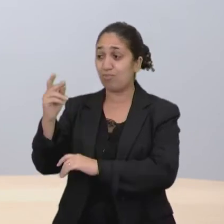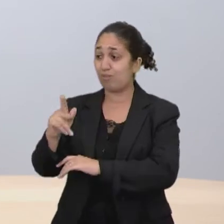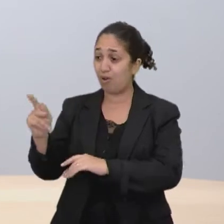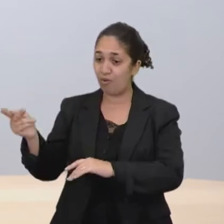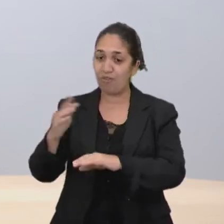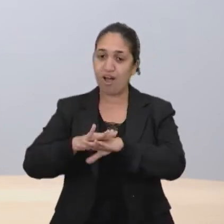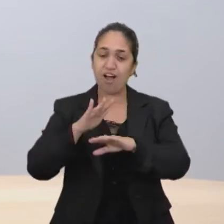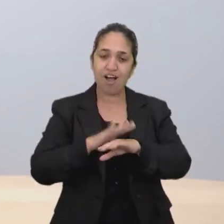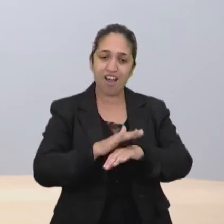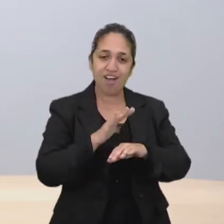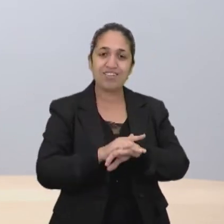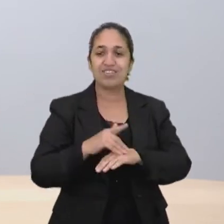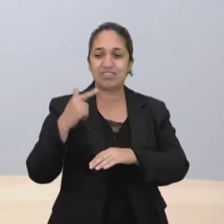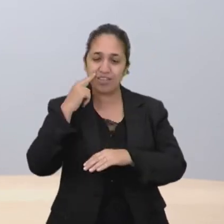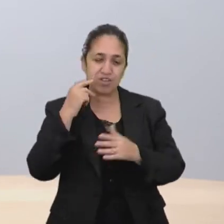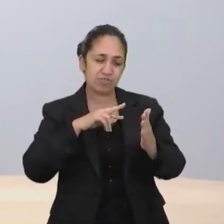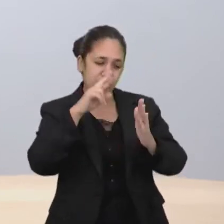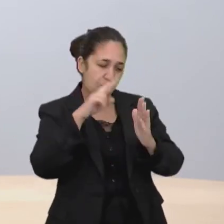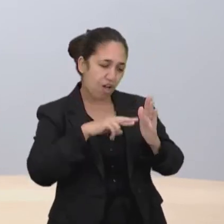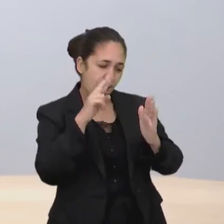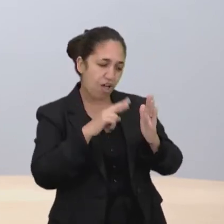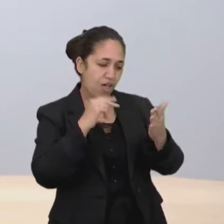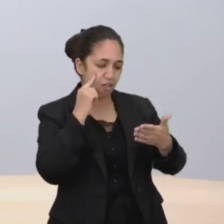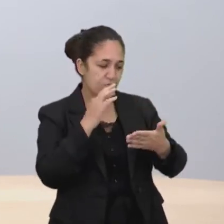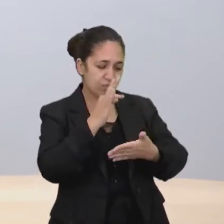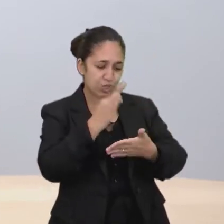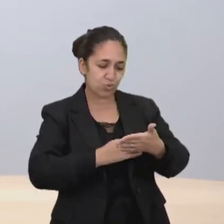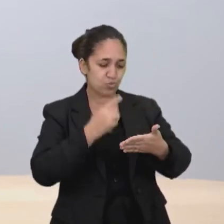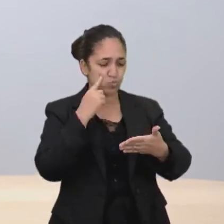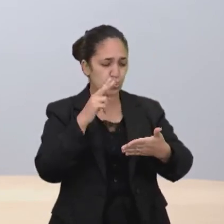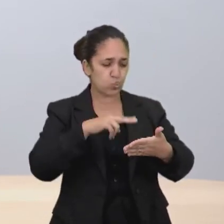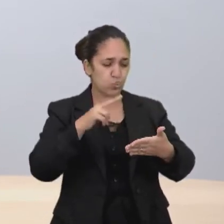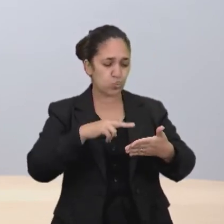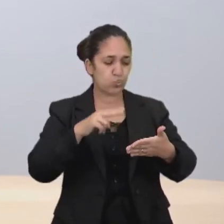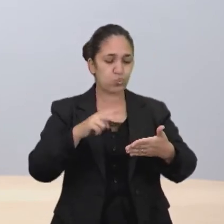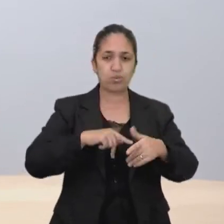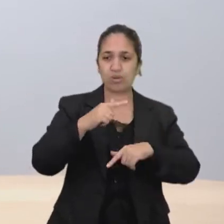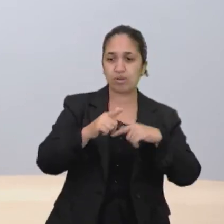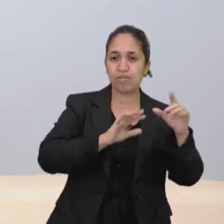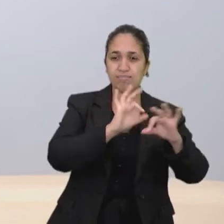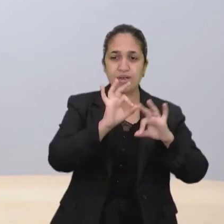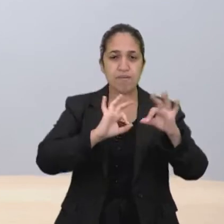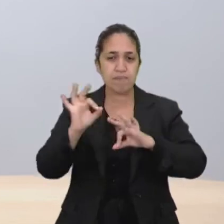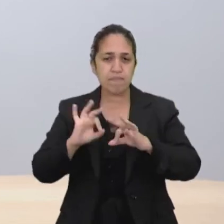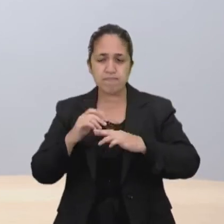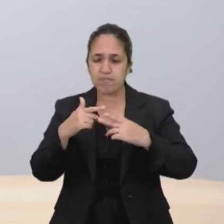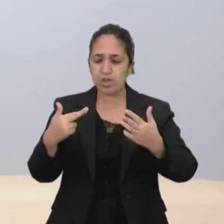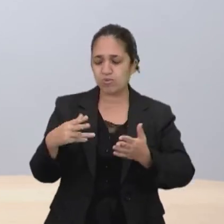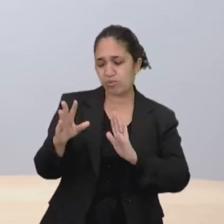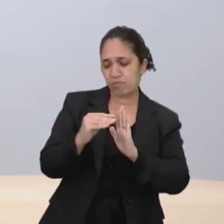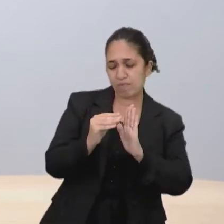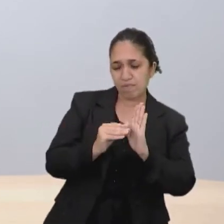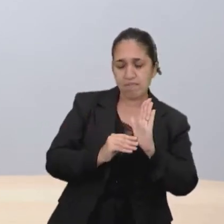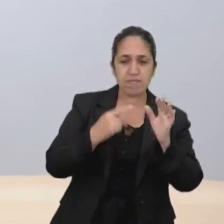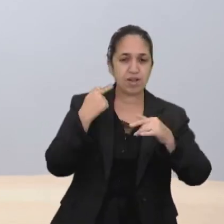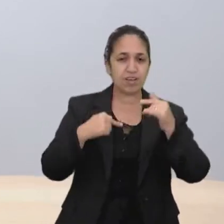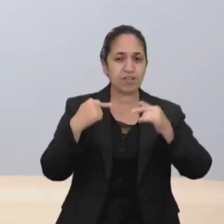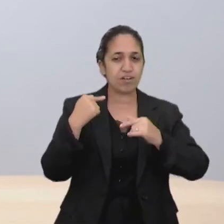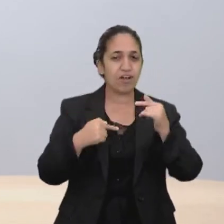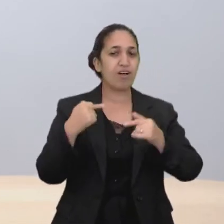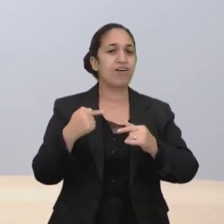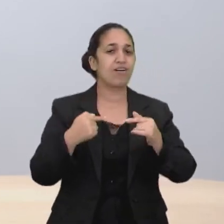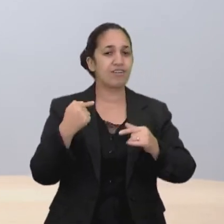com a mão na massa, estão revisando os textos, estão ainda terminando algumas anotações, algumas discussões, alguns